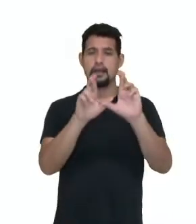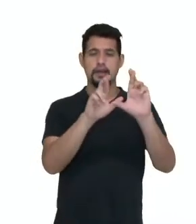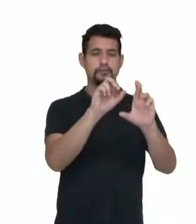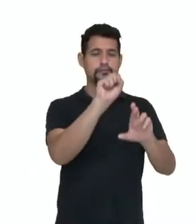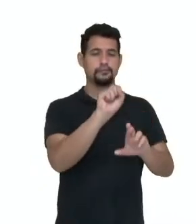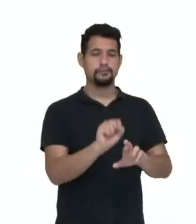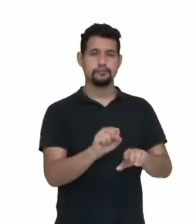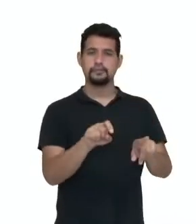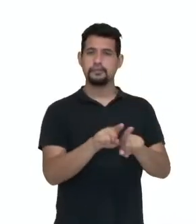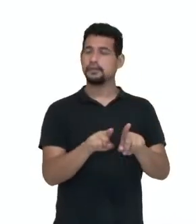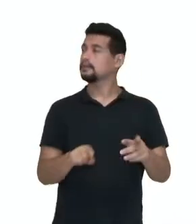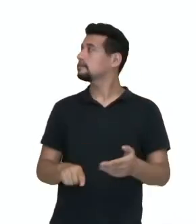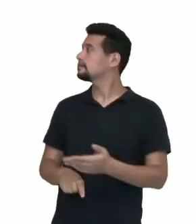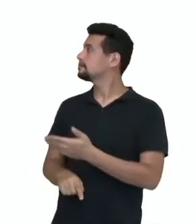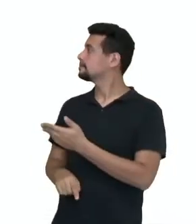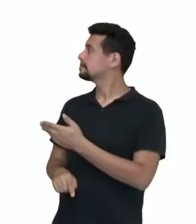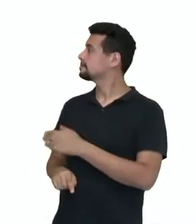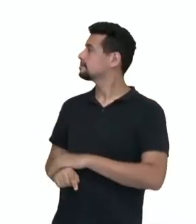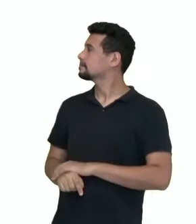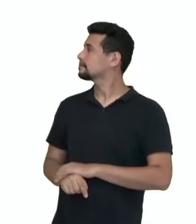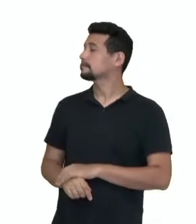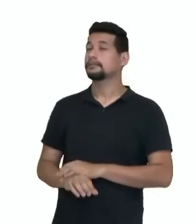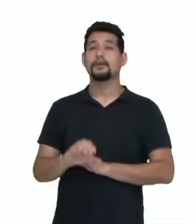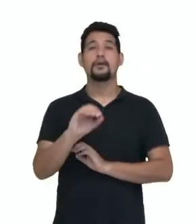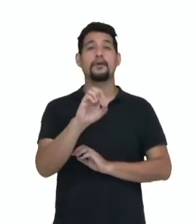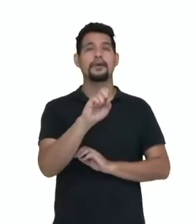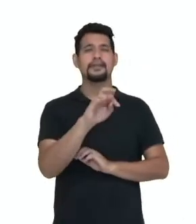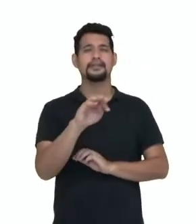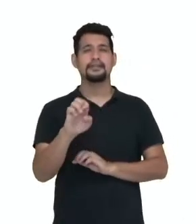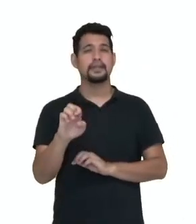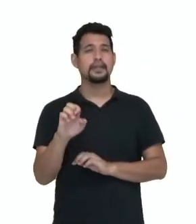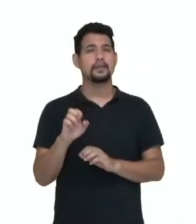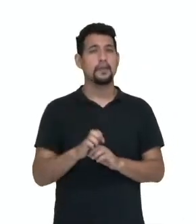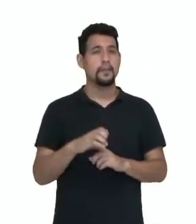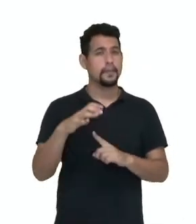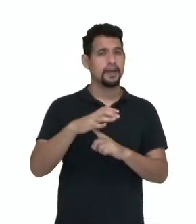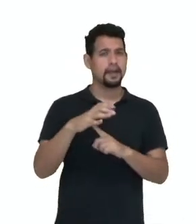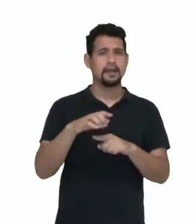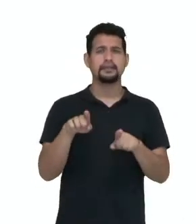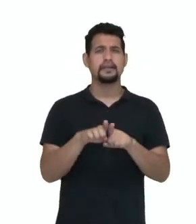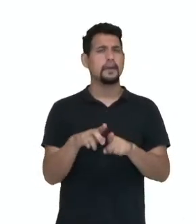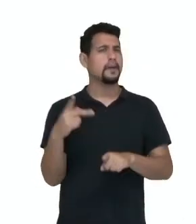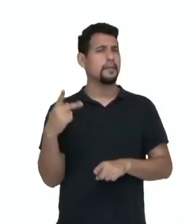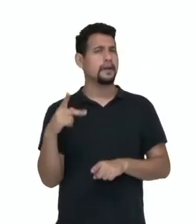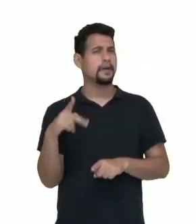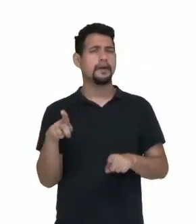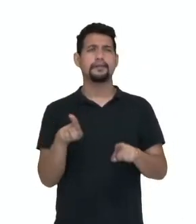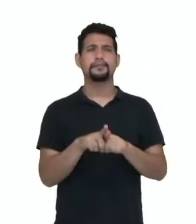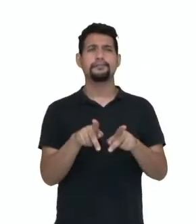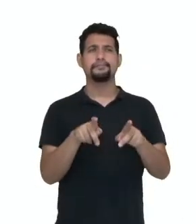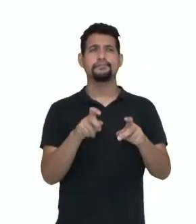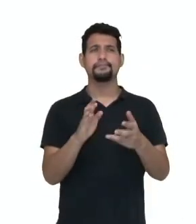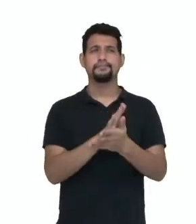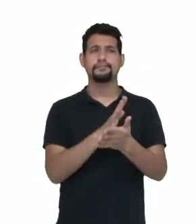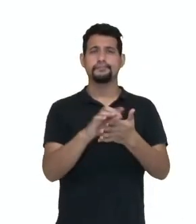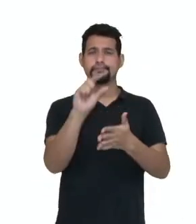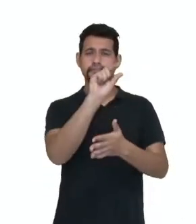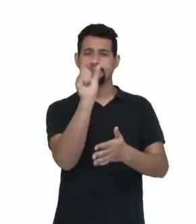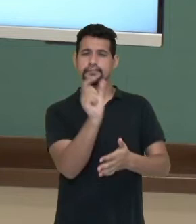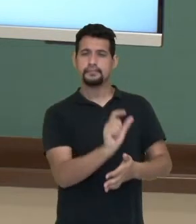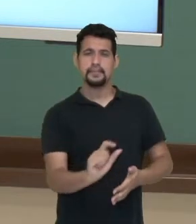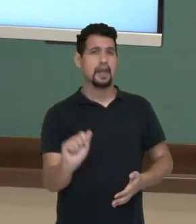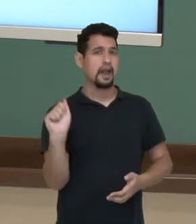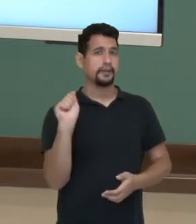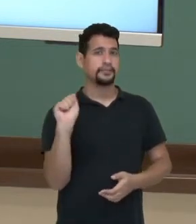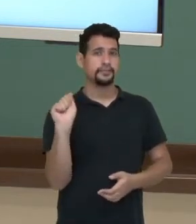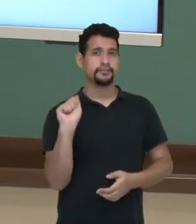pode ver o oeste do Paraná, Santa Catarina e o Rio Grande do Sul, o Paraguai e também aqui as províncias argentinas,